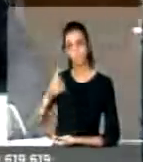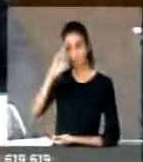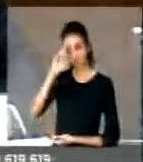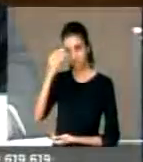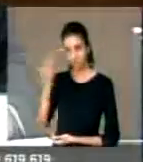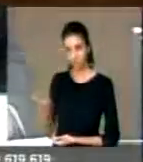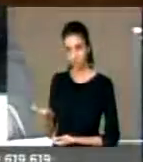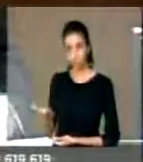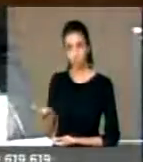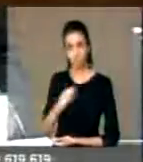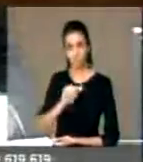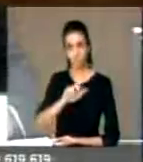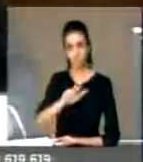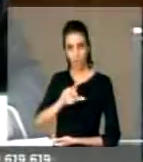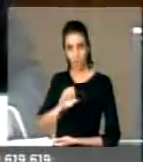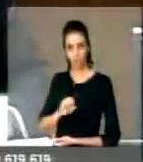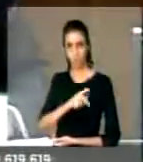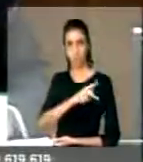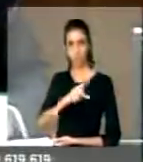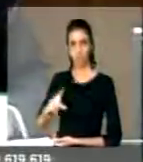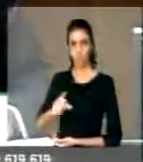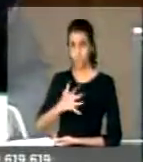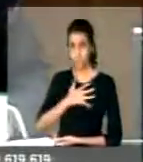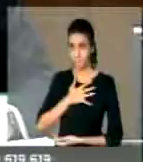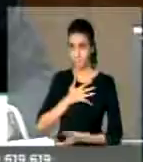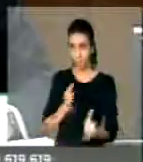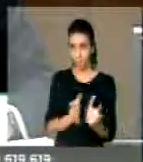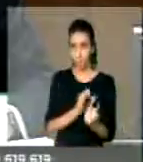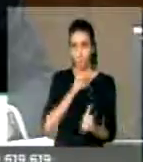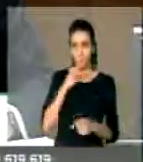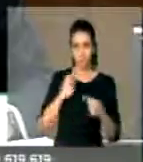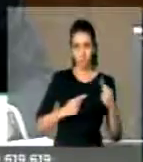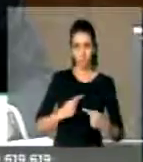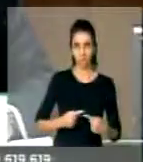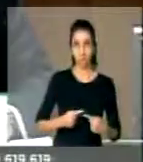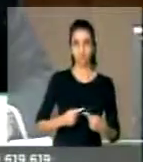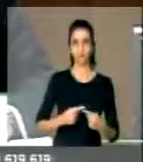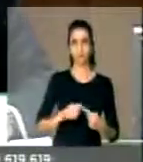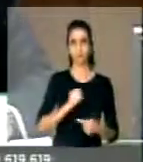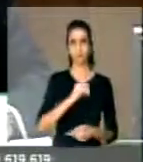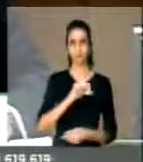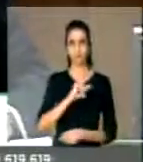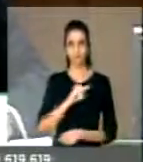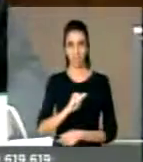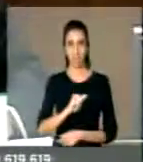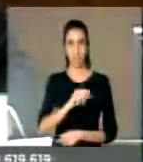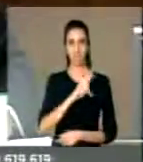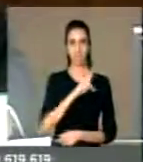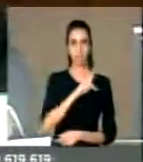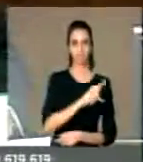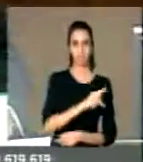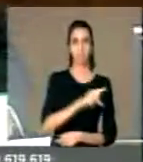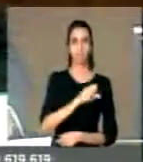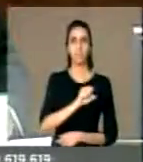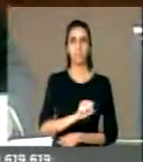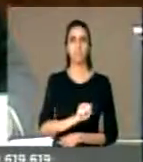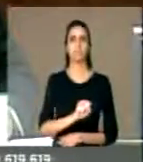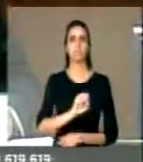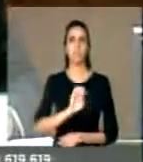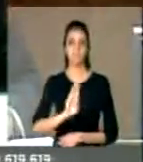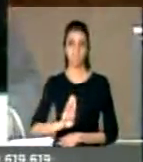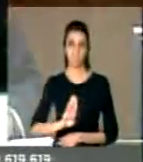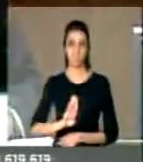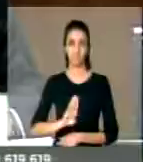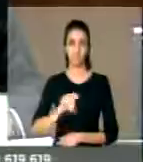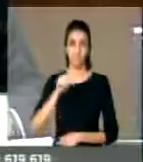senhor Carlos Siqueira, presidente do meu partido, Partido Socialista Brasileiro, partido que este ano faz